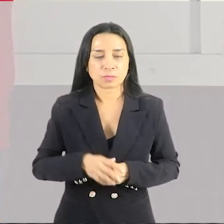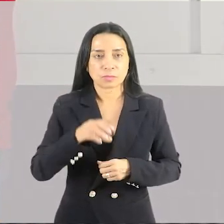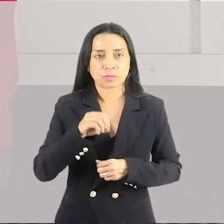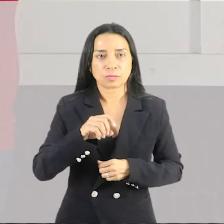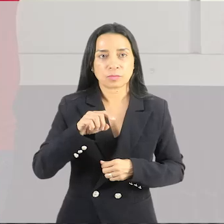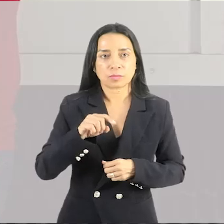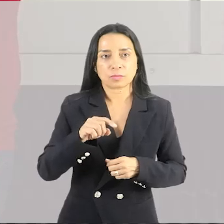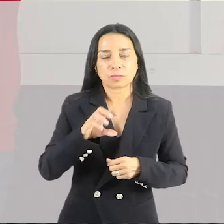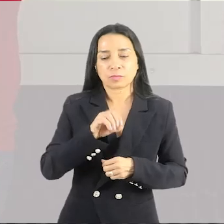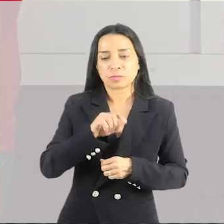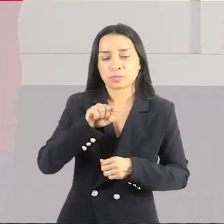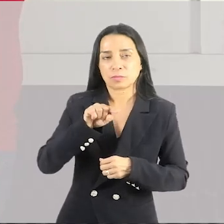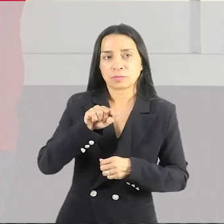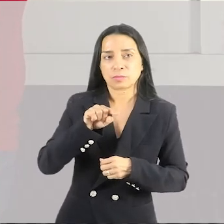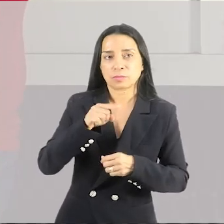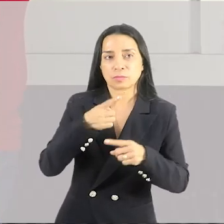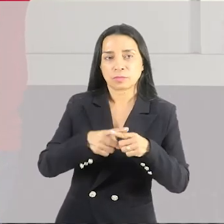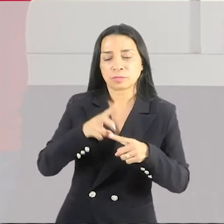50,